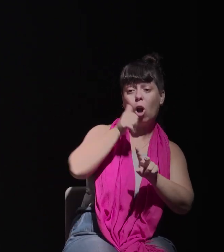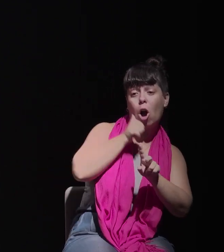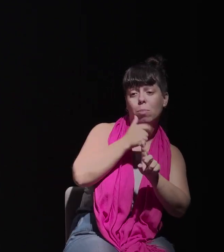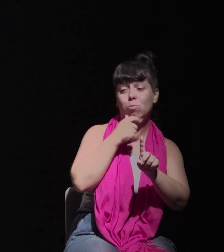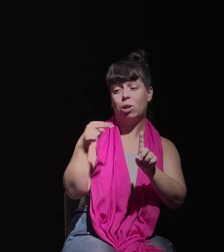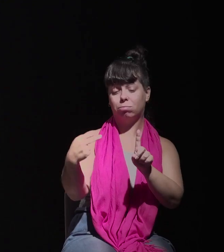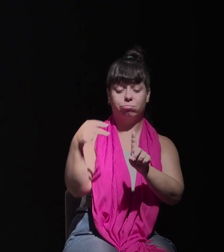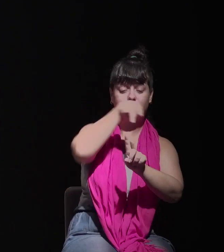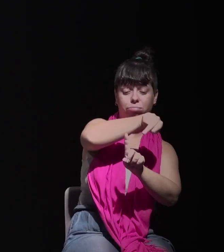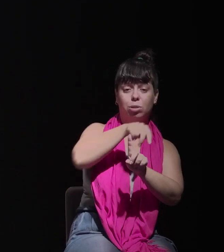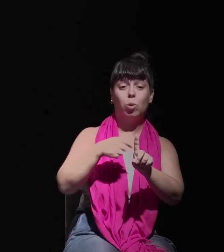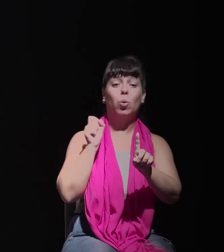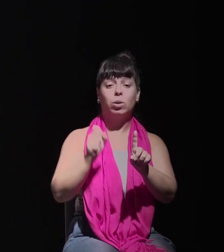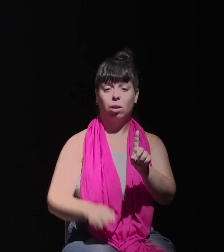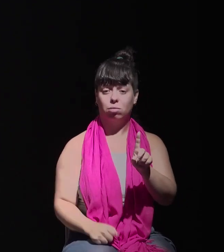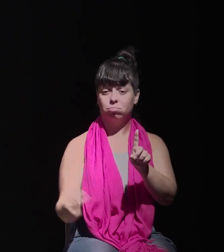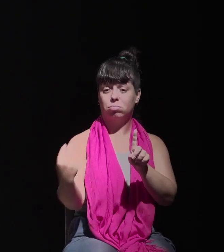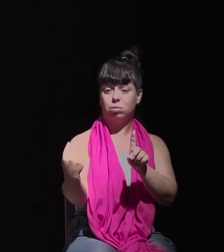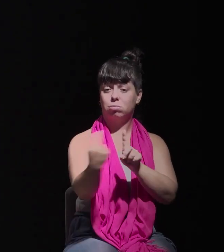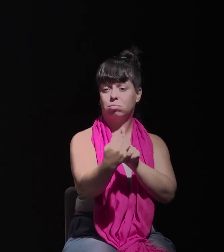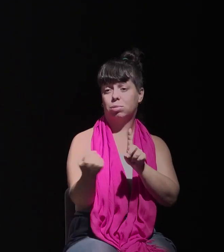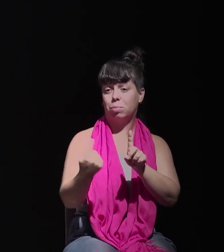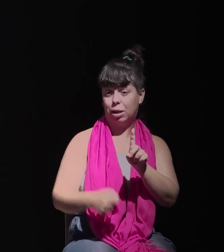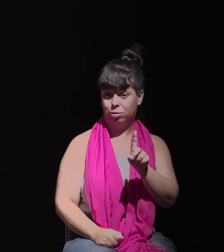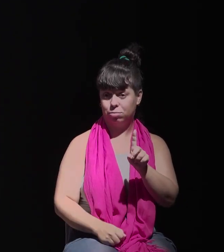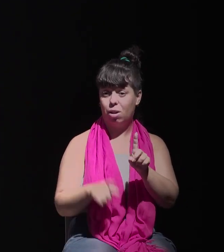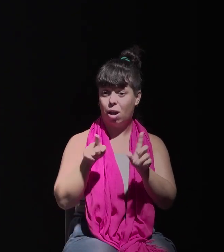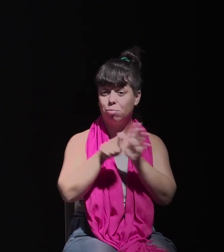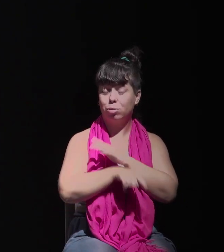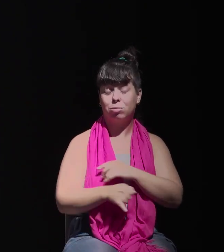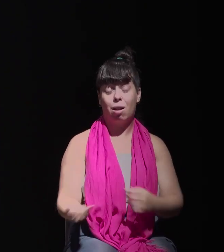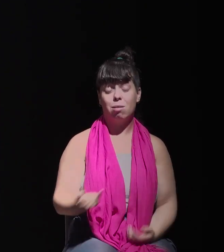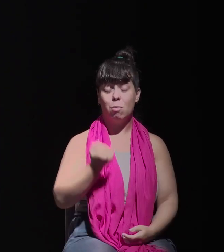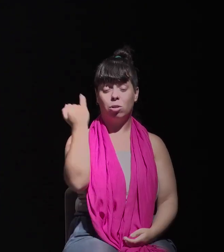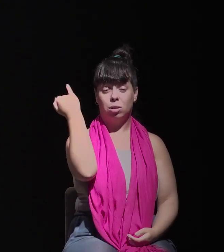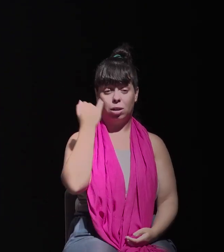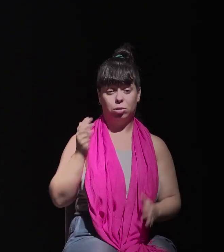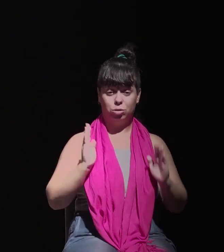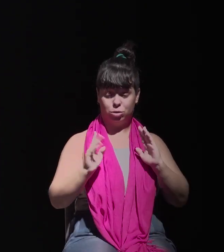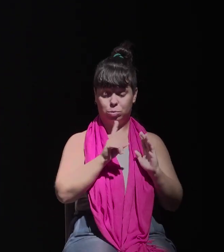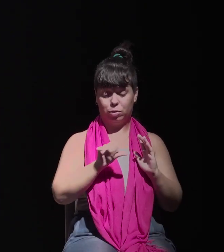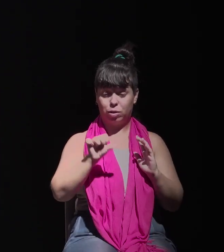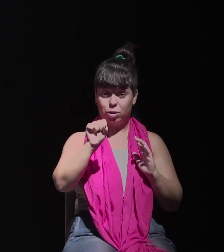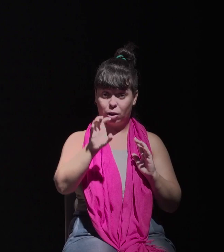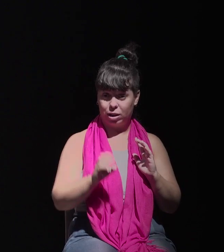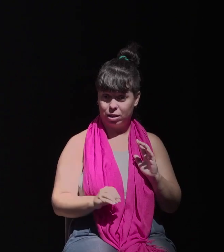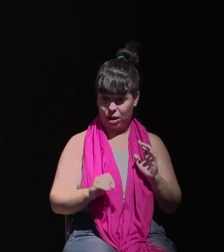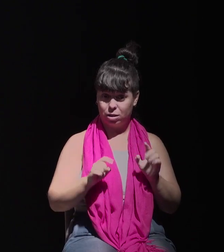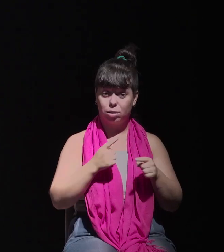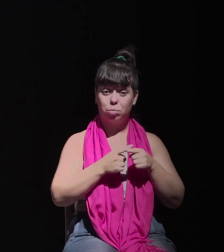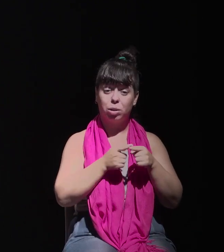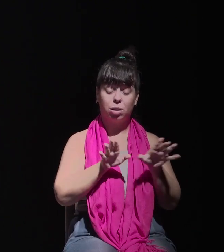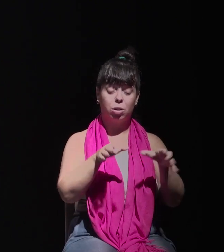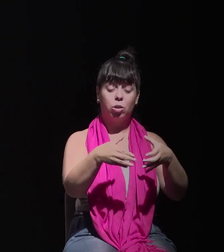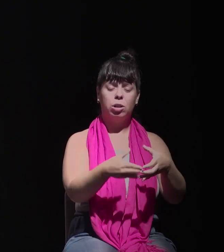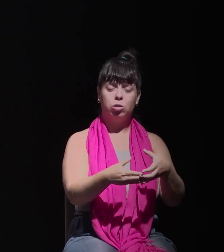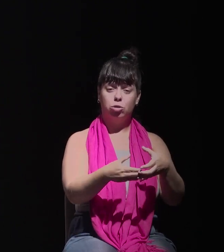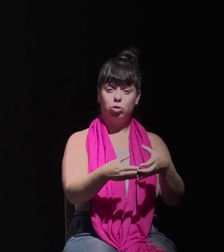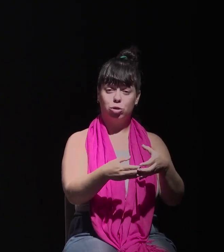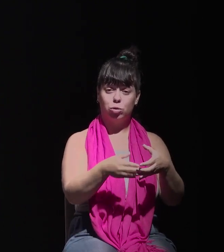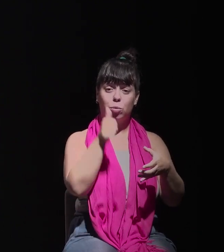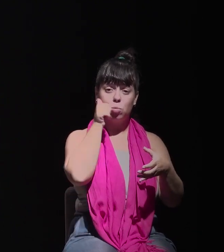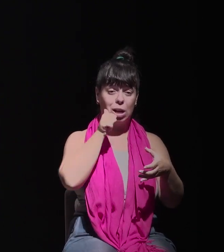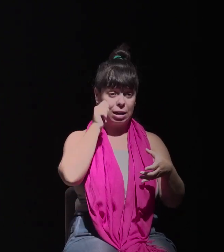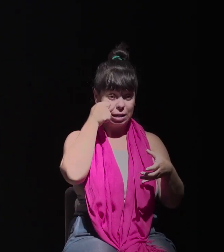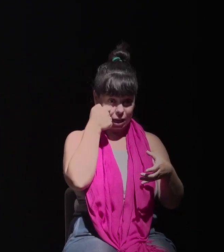debate importante naquele período, nos anos 80, dentro do movimento negro, porque os primeiros coletivos de mulheres negras, que não eram feministas, porque é